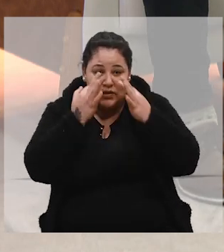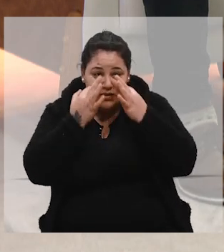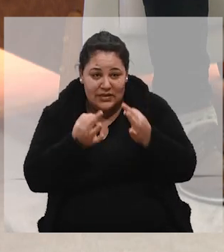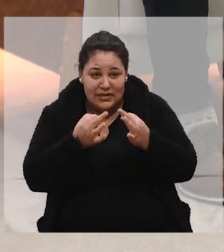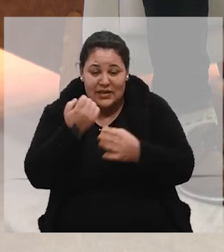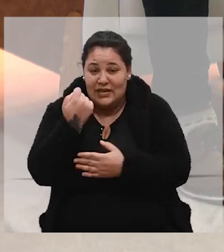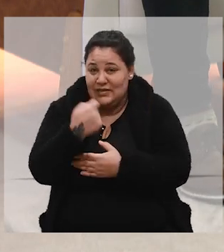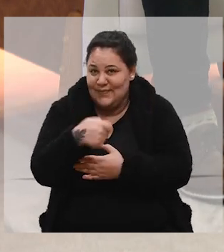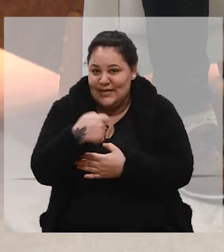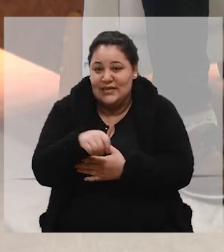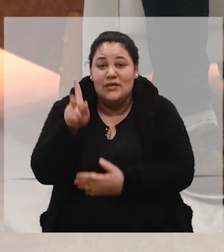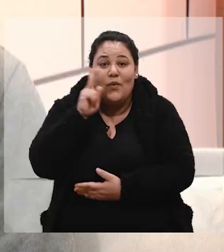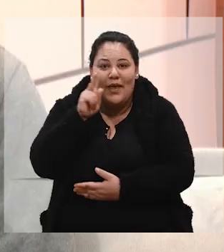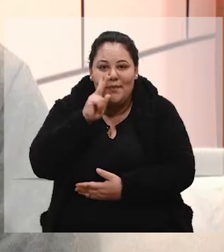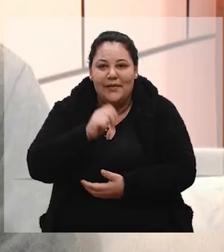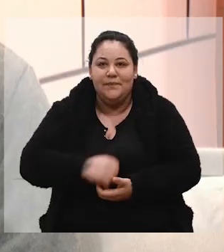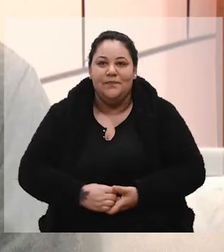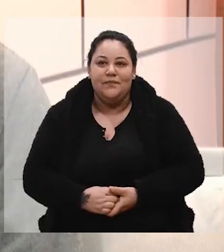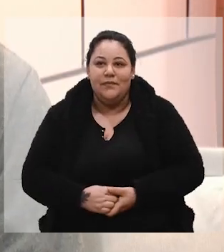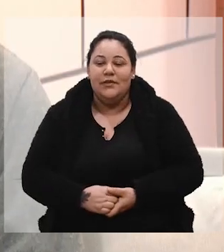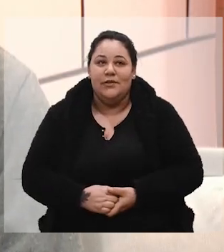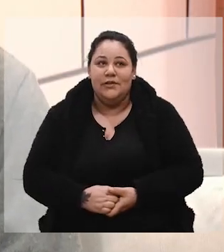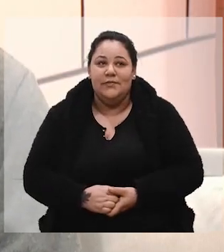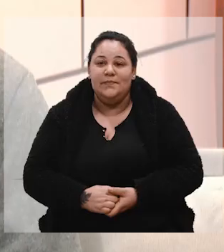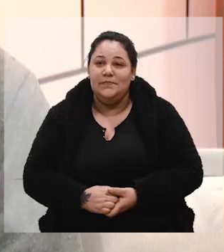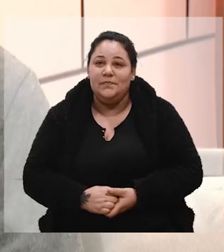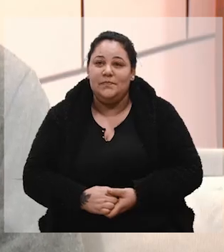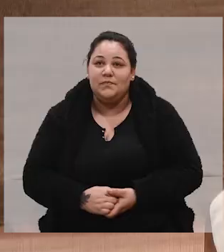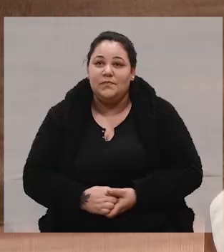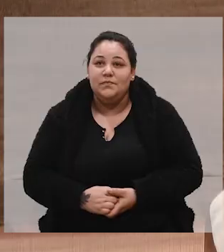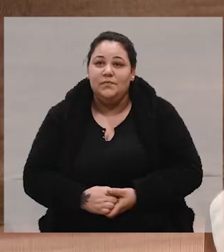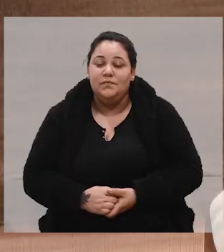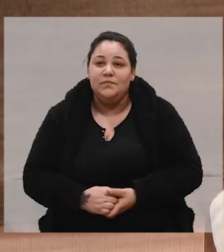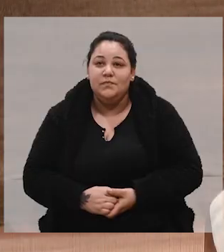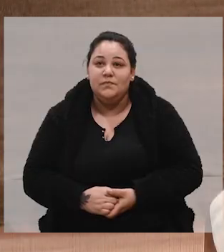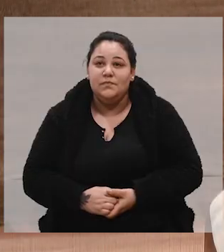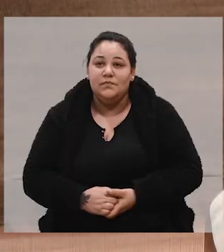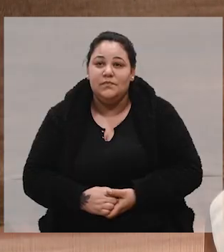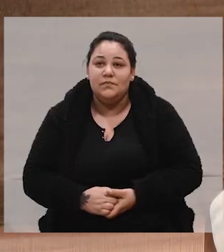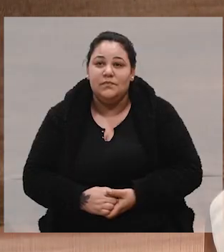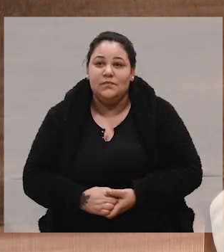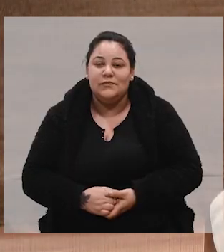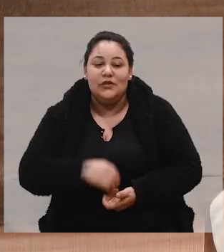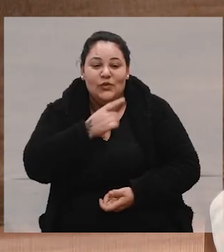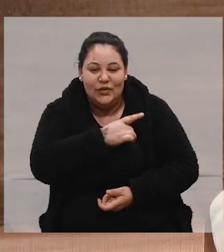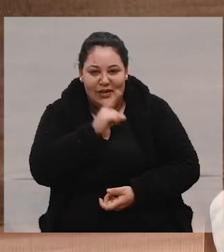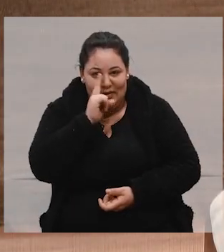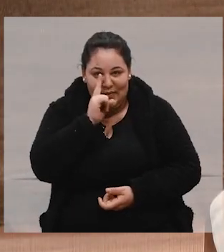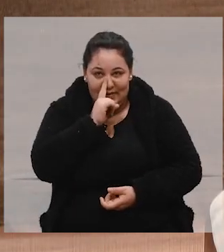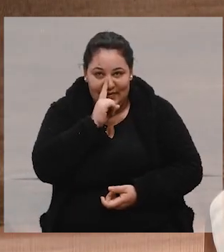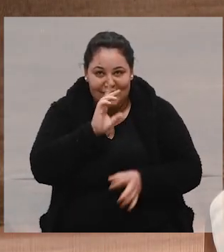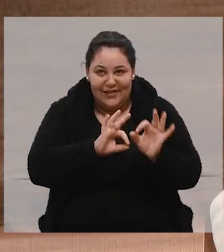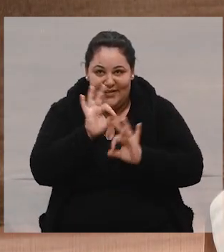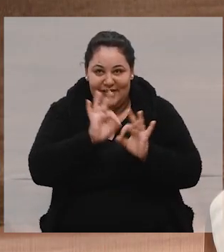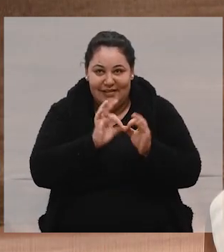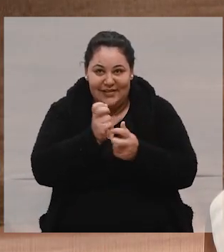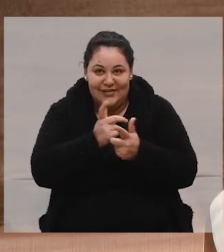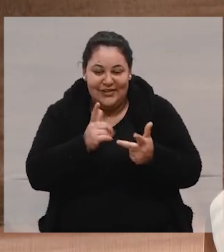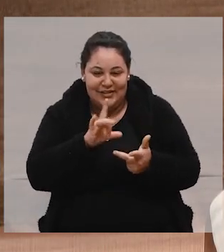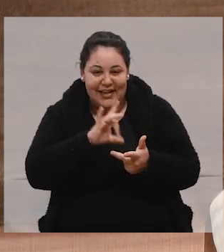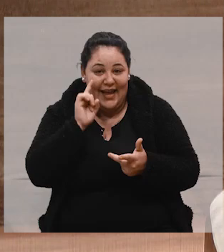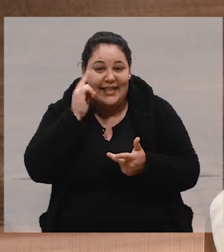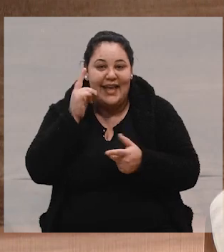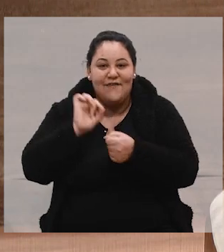se atentar, e eles precisam desse lembrete. Como que foi, Arthur? Tu e a tua mãe planejarem um